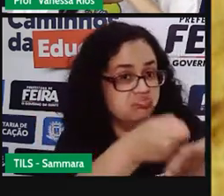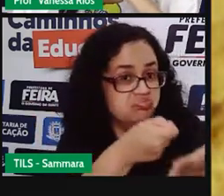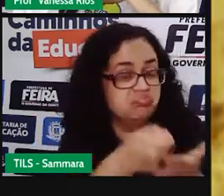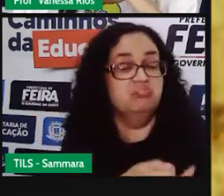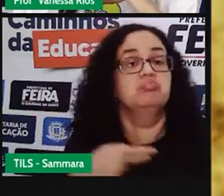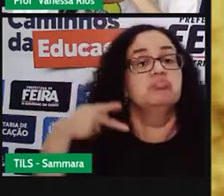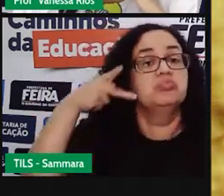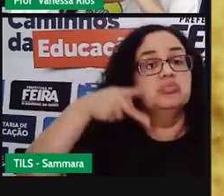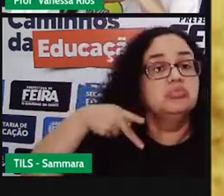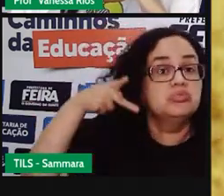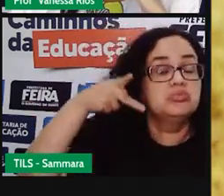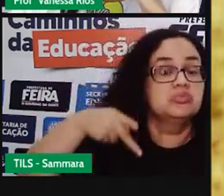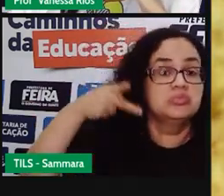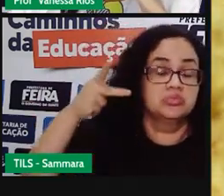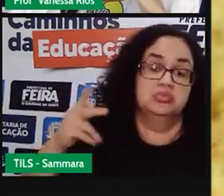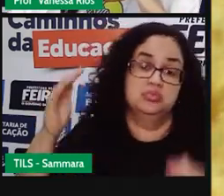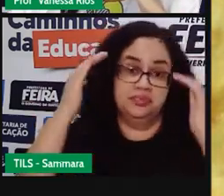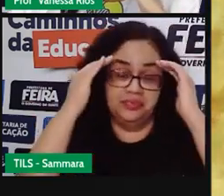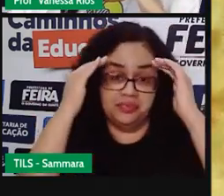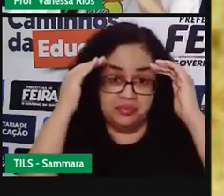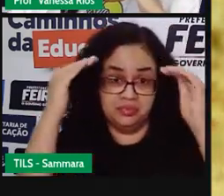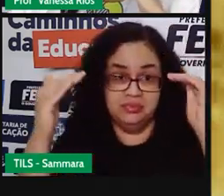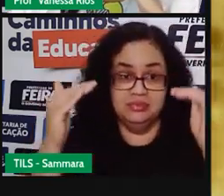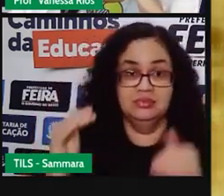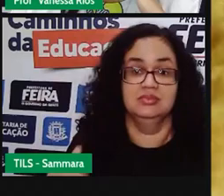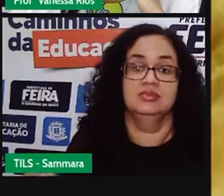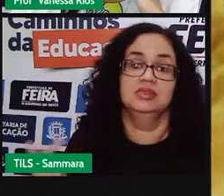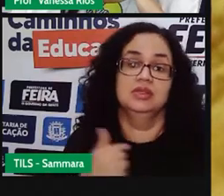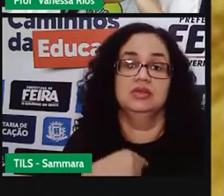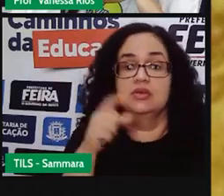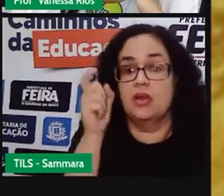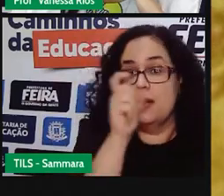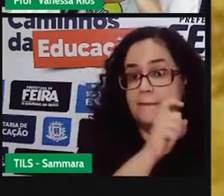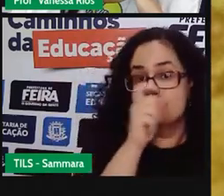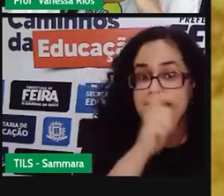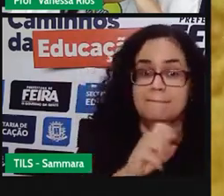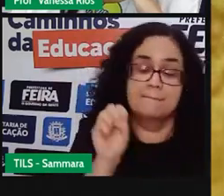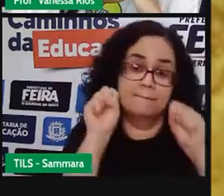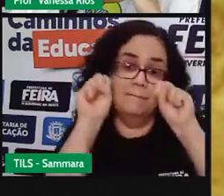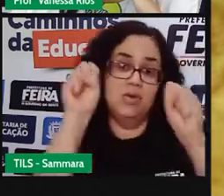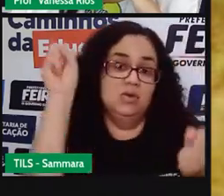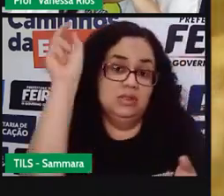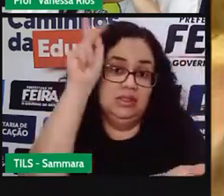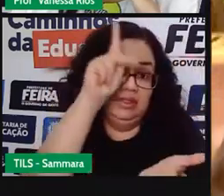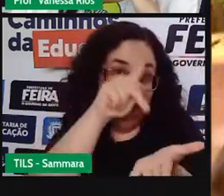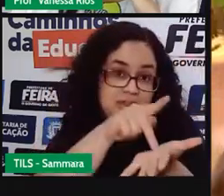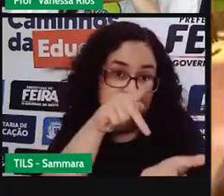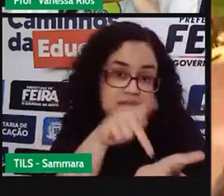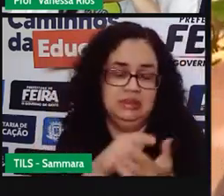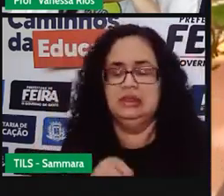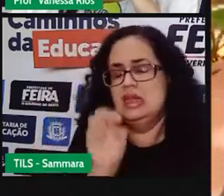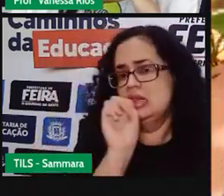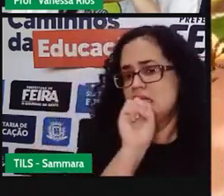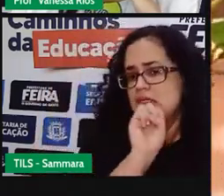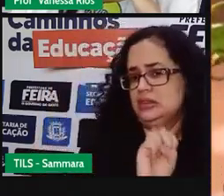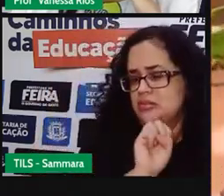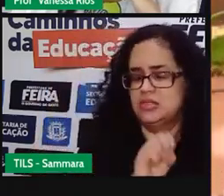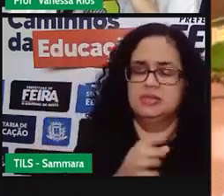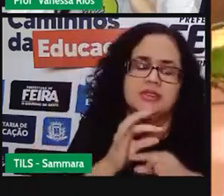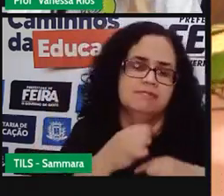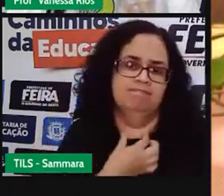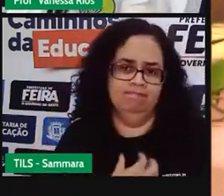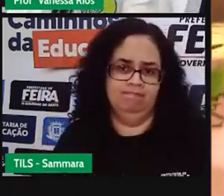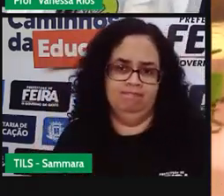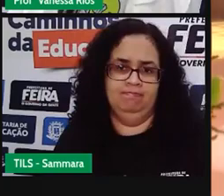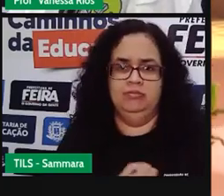poder da verdade. Não espere por medalhas, homenagens de ninguém. A consciência tranquila de que você